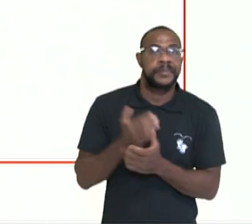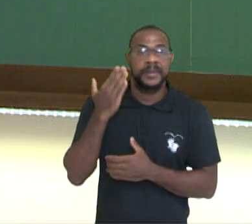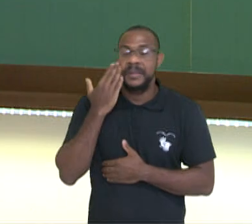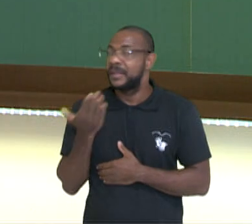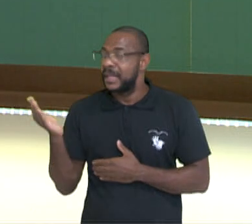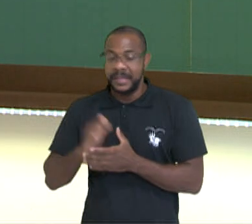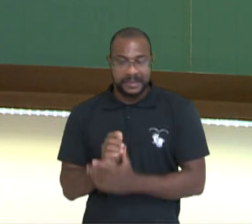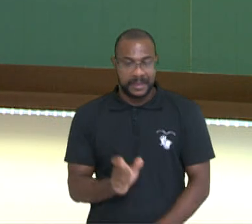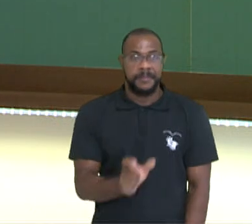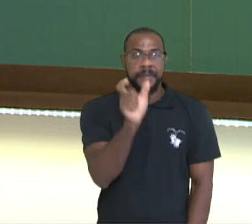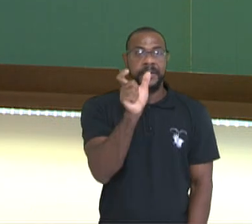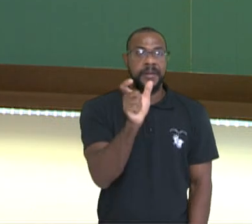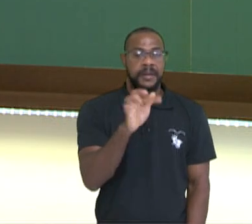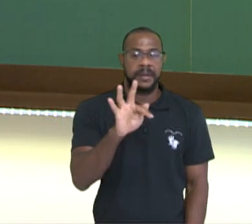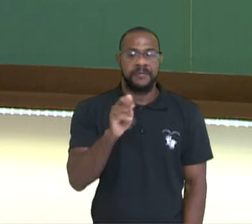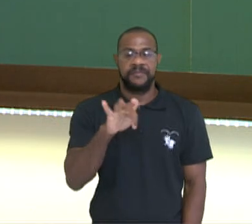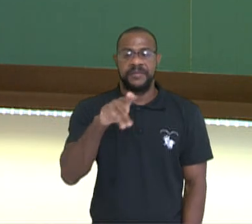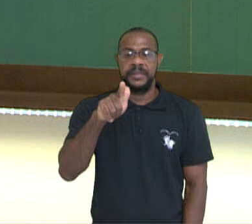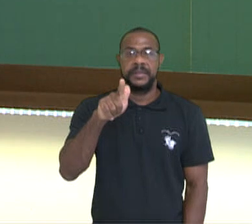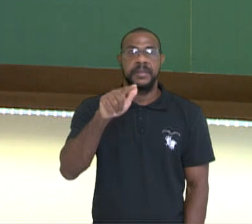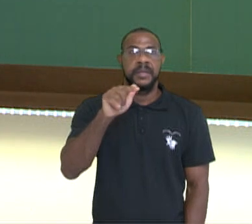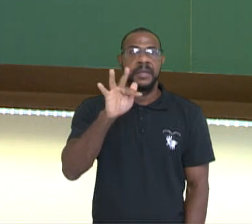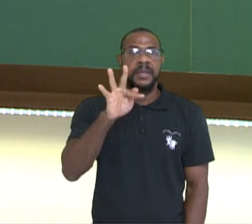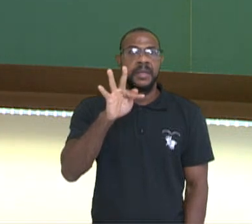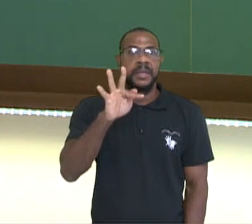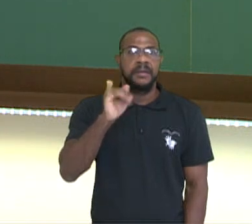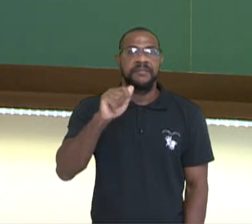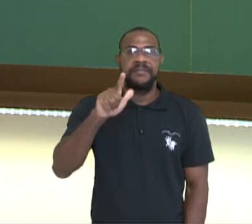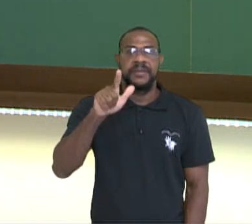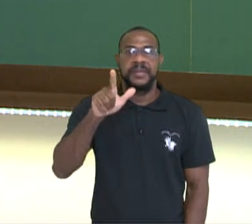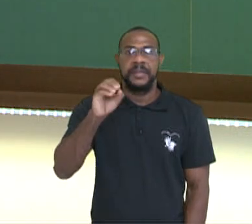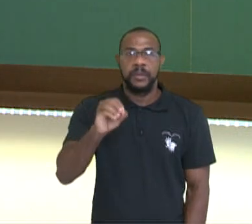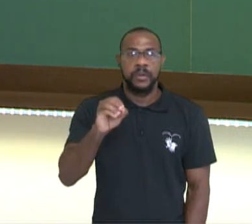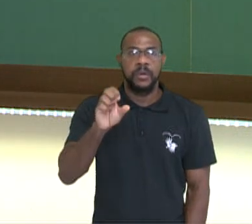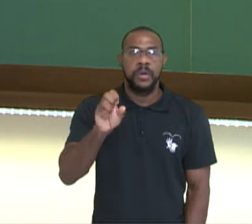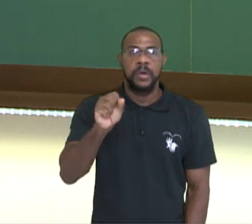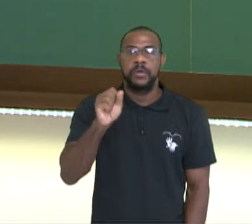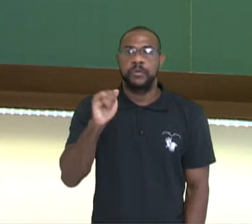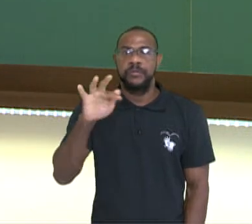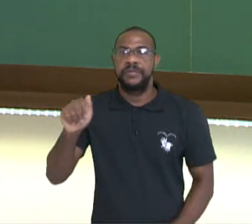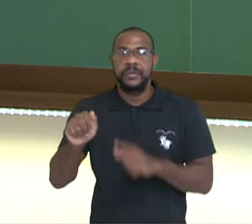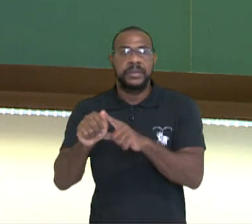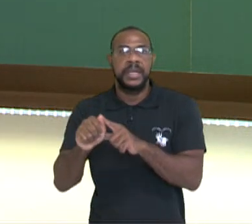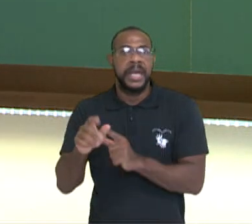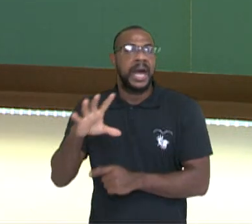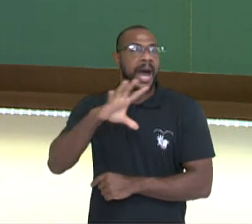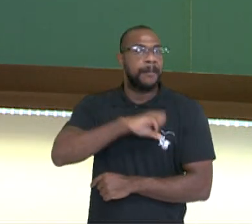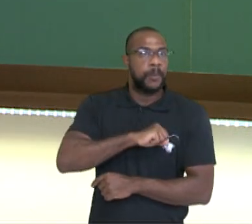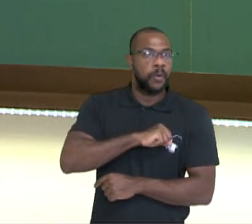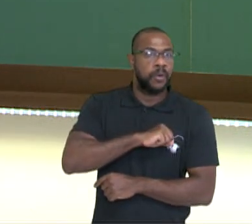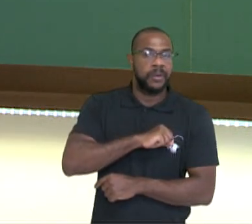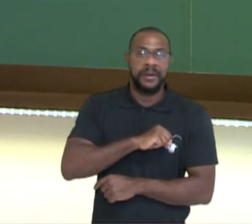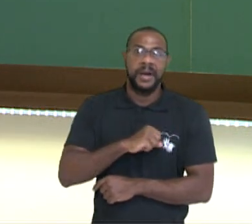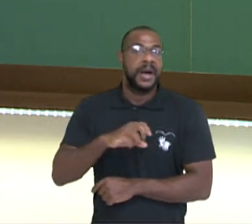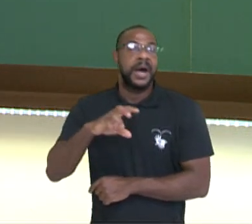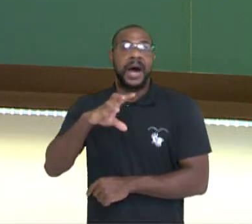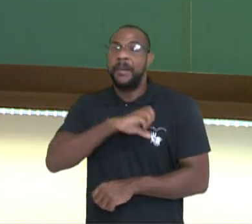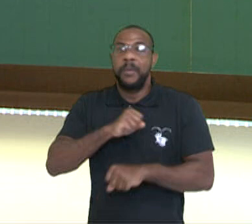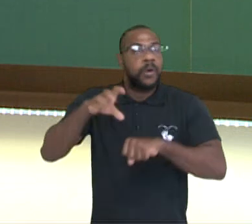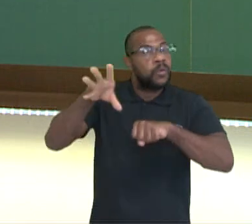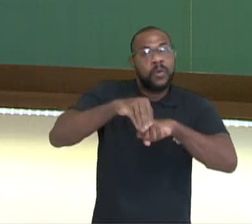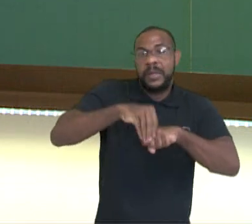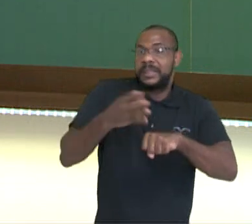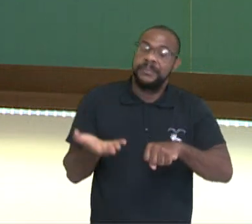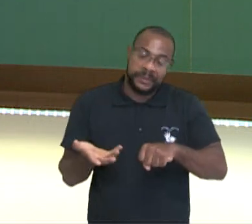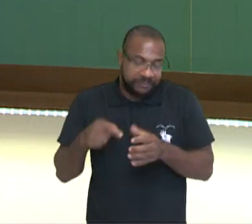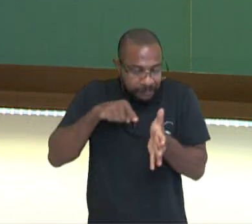sua palavra, filos, sofia, amor ao conhecimento. Ou seja, O filósofo, ou aquele que se dedica à filosofia, é o que